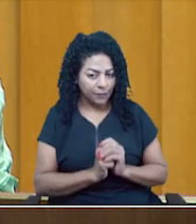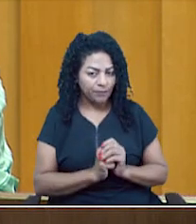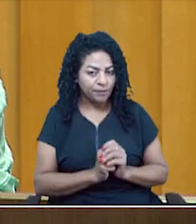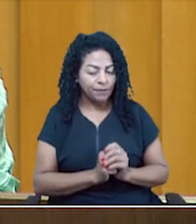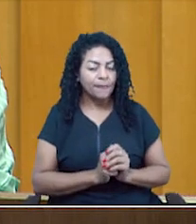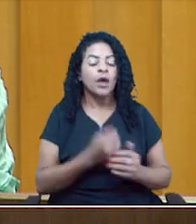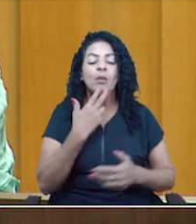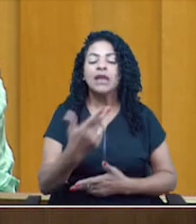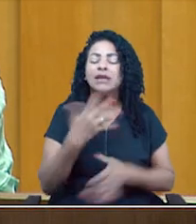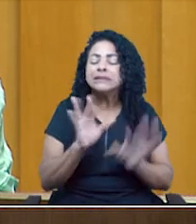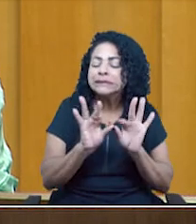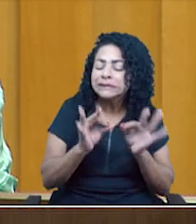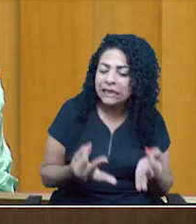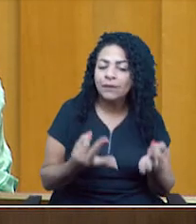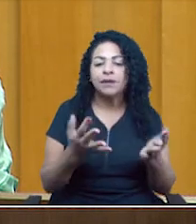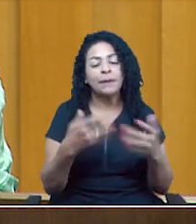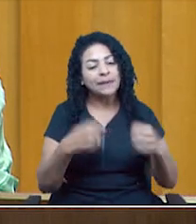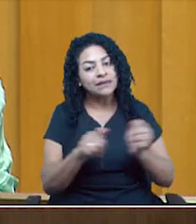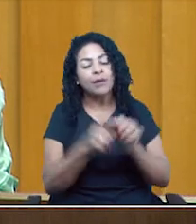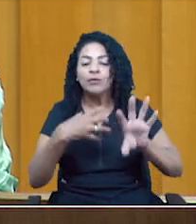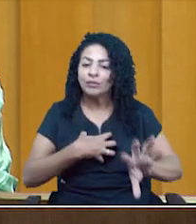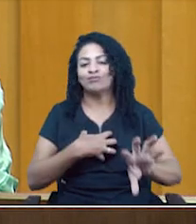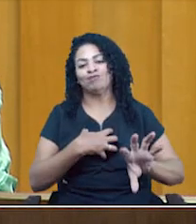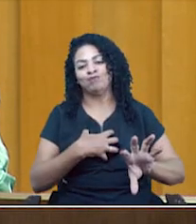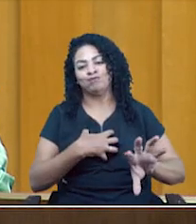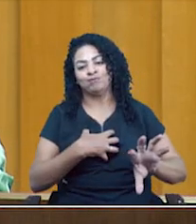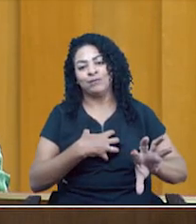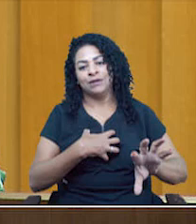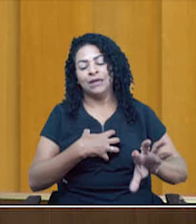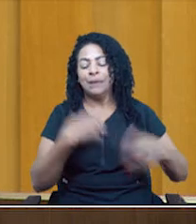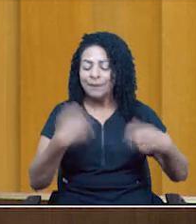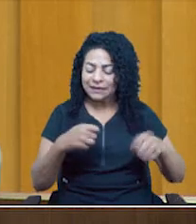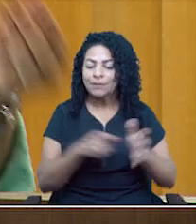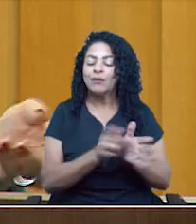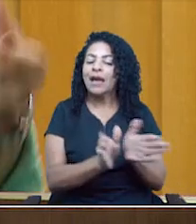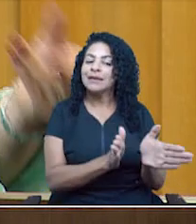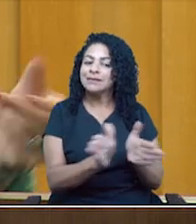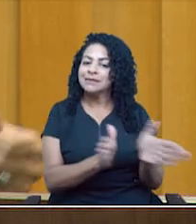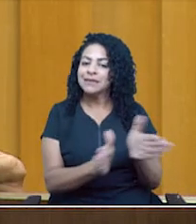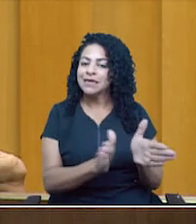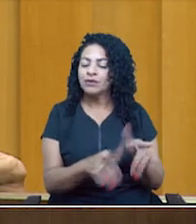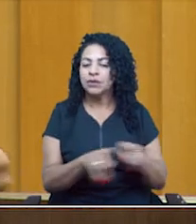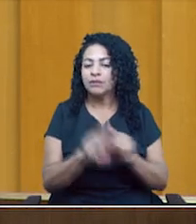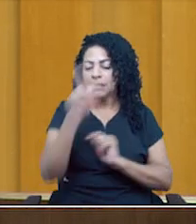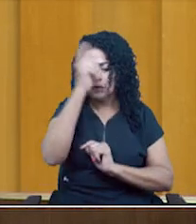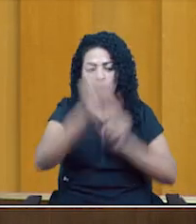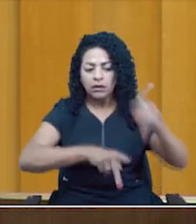simples, uma linguagem acessível por parte dos gestores, para que a população ela possa